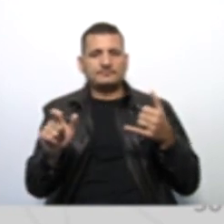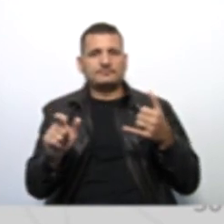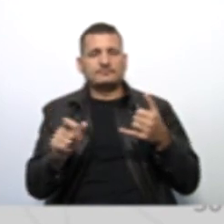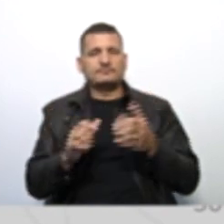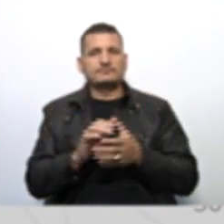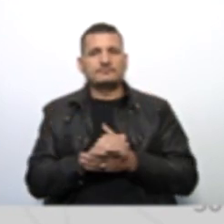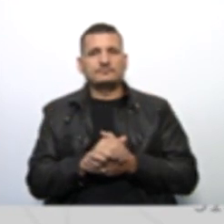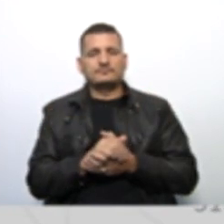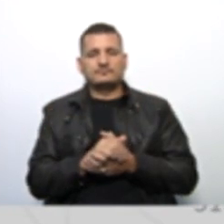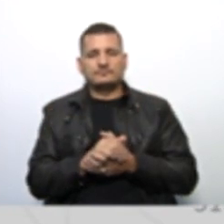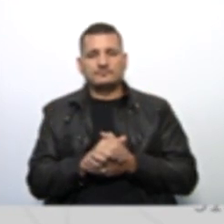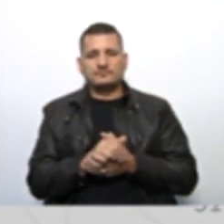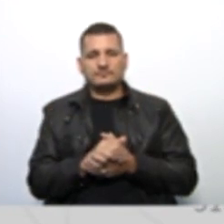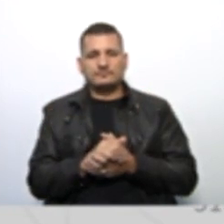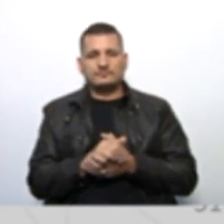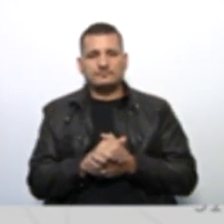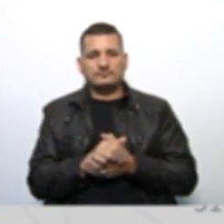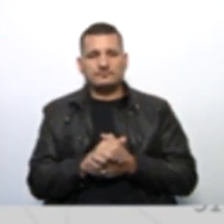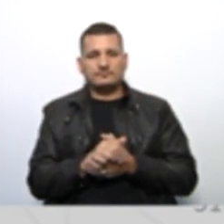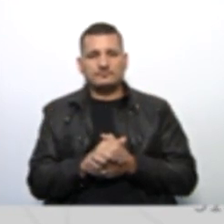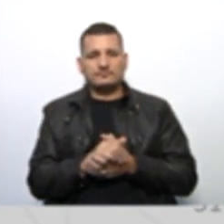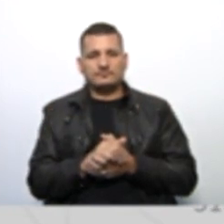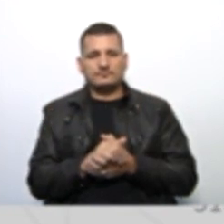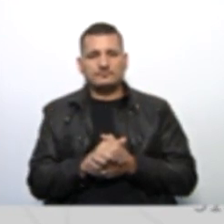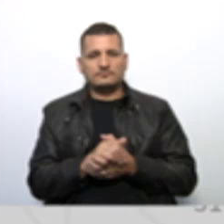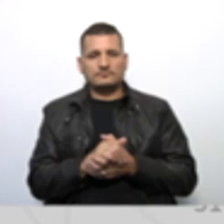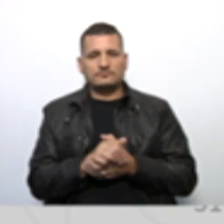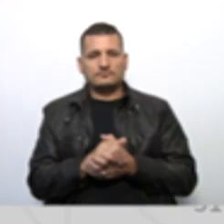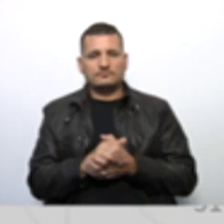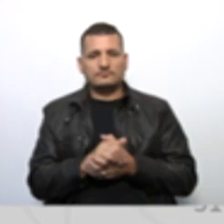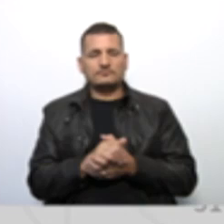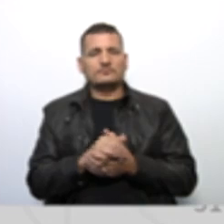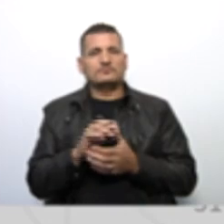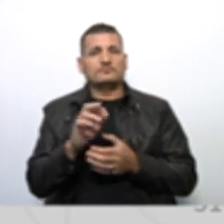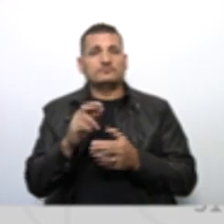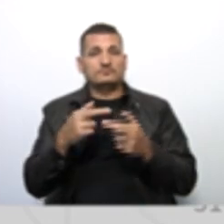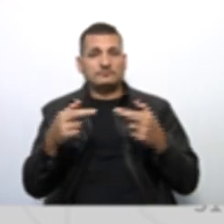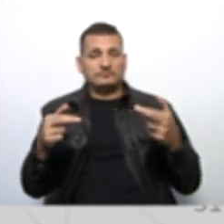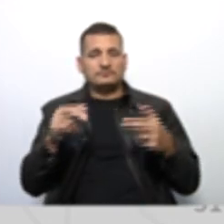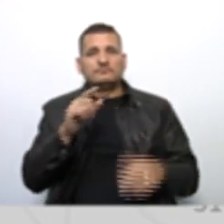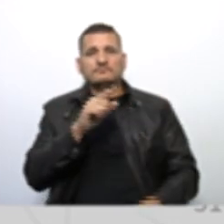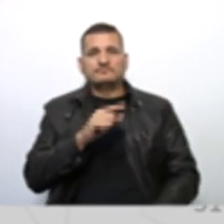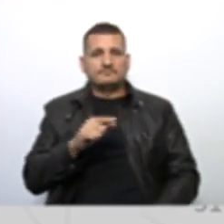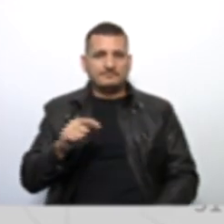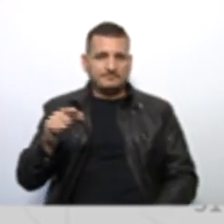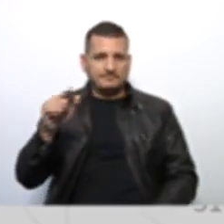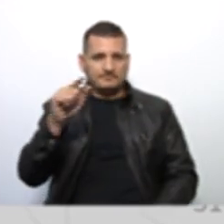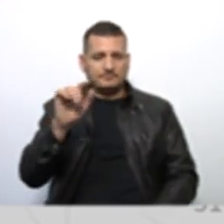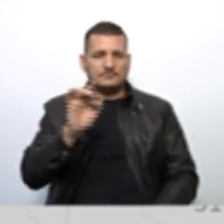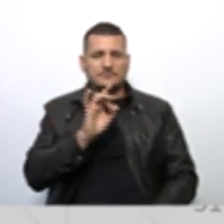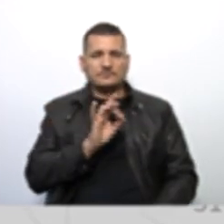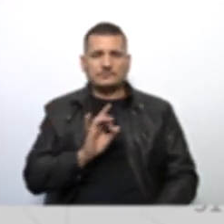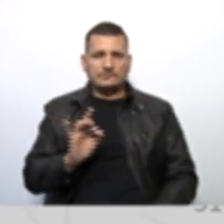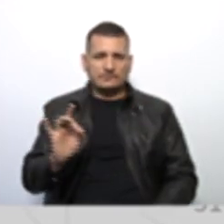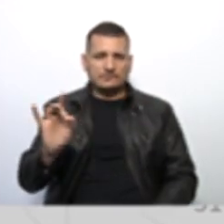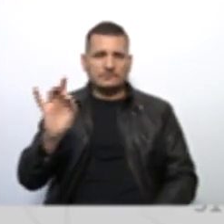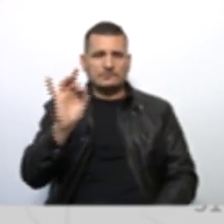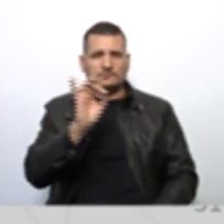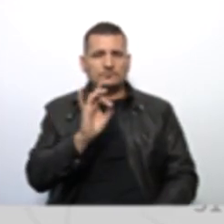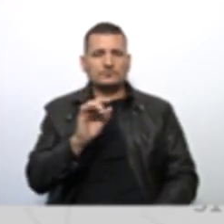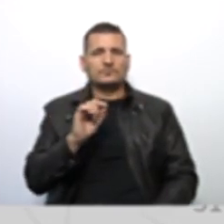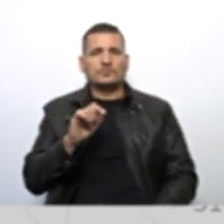único, ok? Na rede em anel, pessoal, cada estação está conectada apenas às